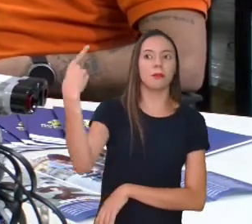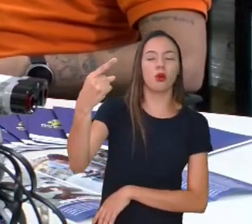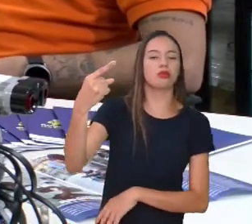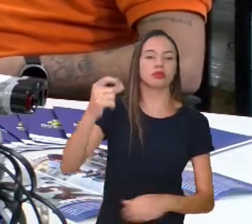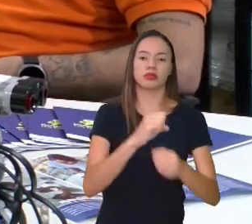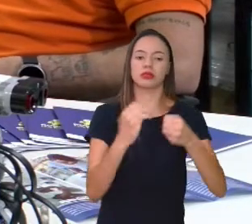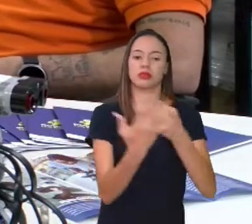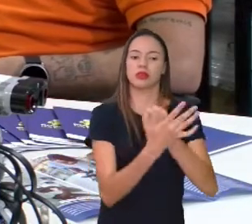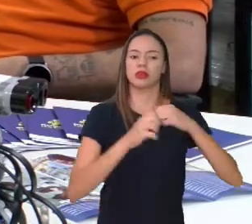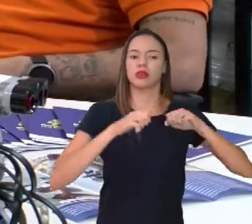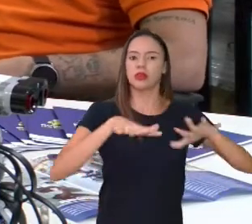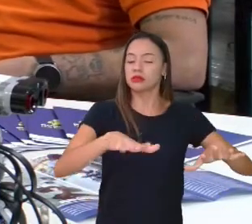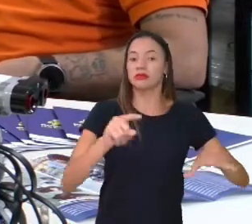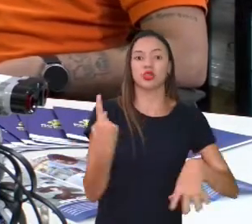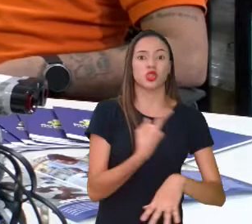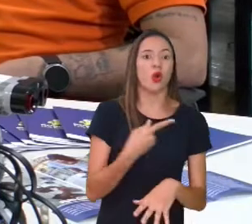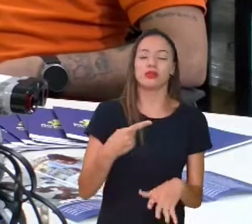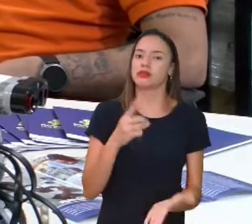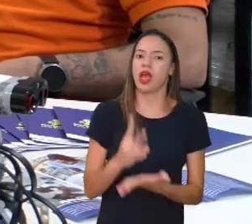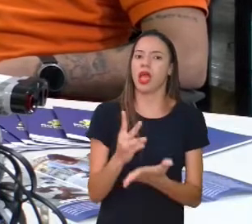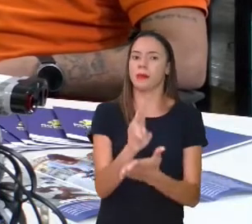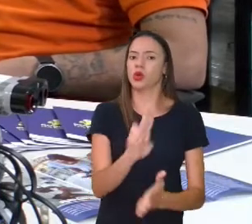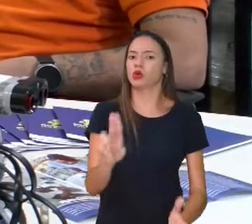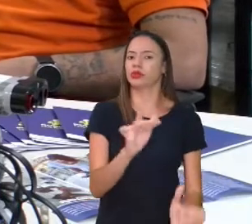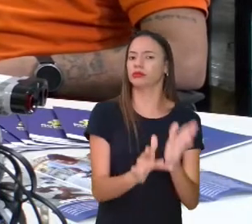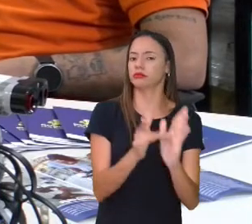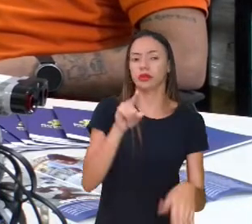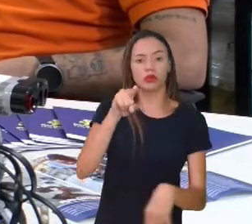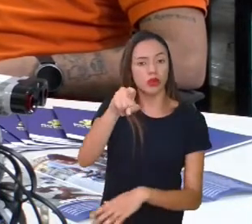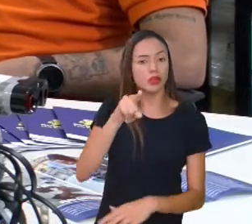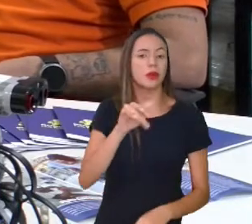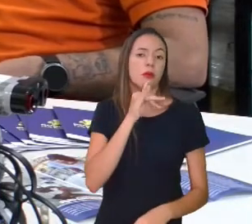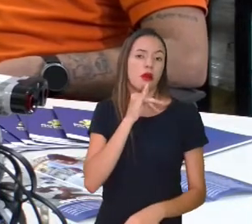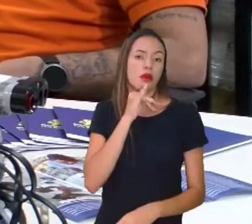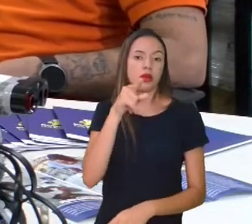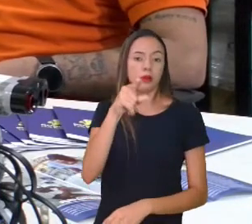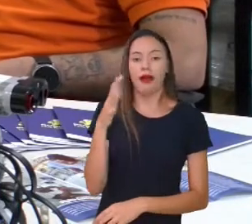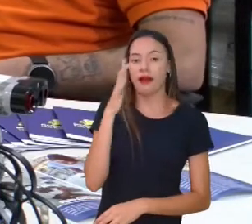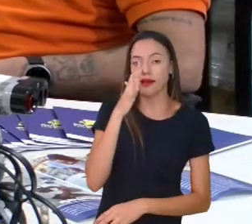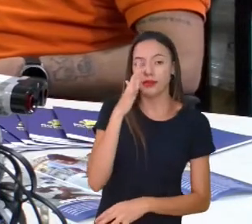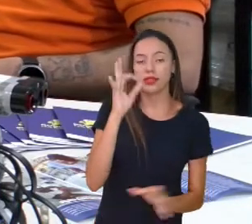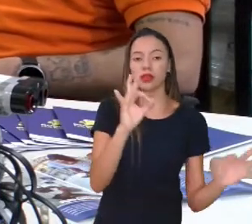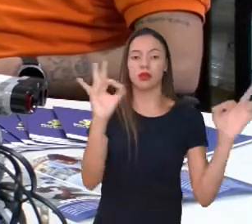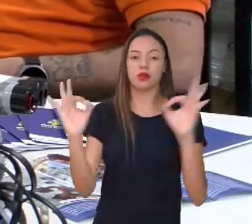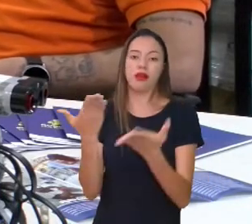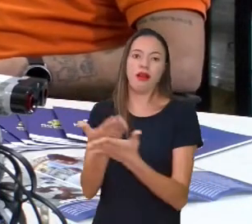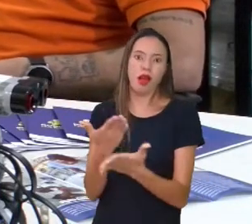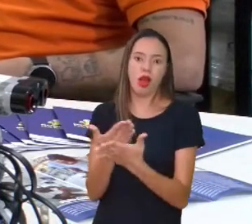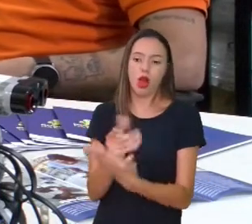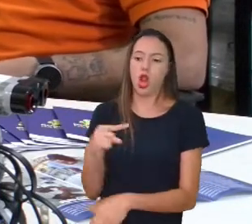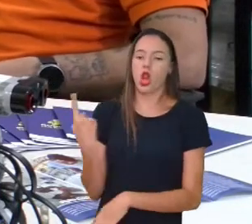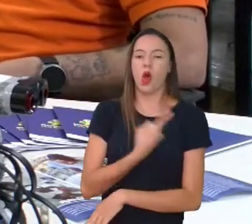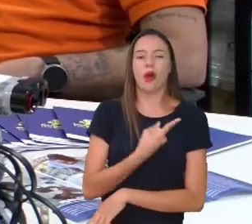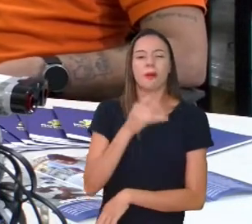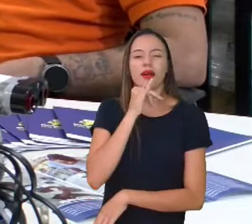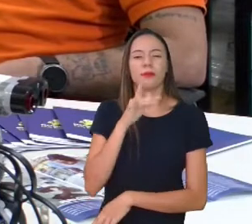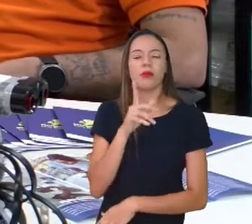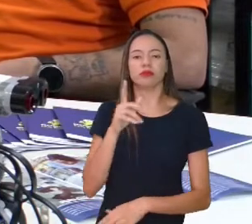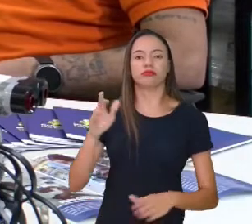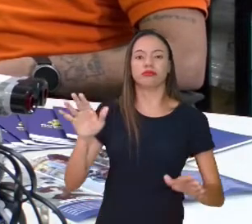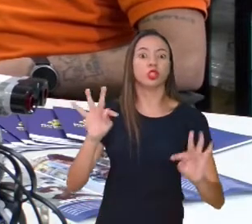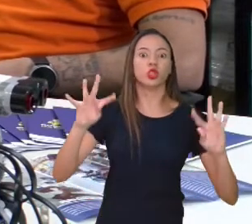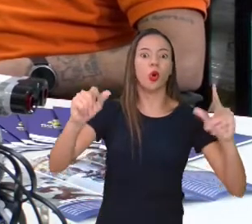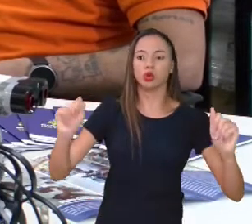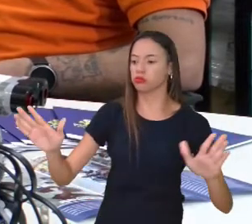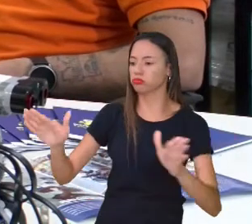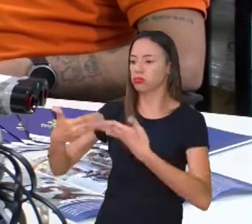conectado. Você, para aprender a assistir às aulas quando a gente estava em lockdown, né? Todo mundo em casa,